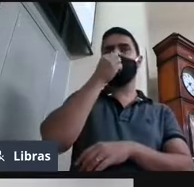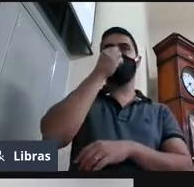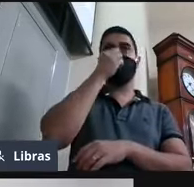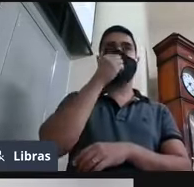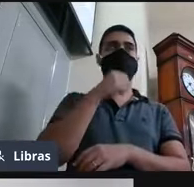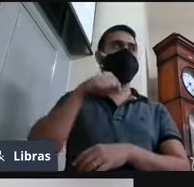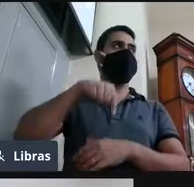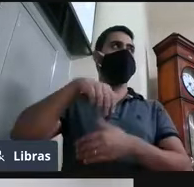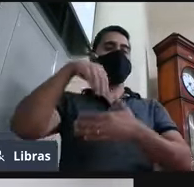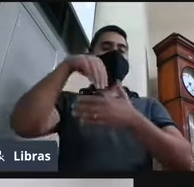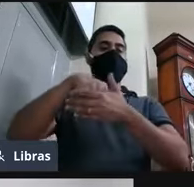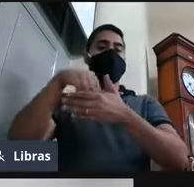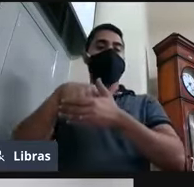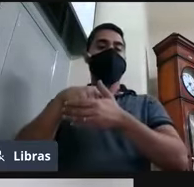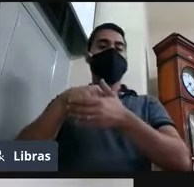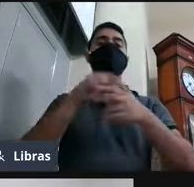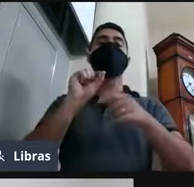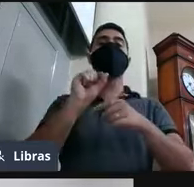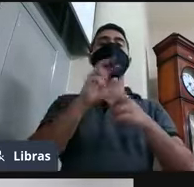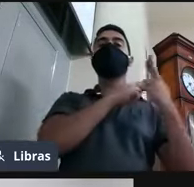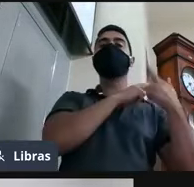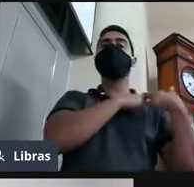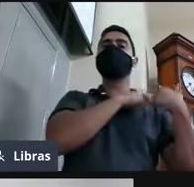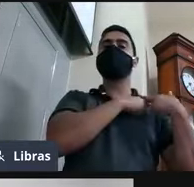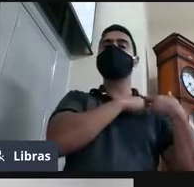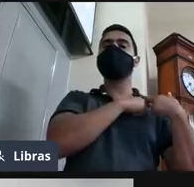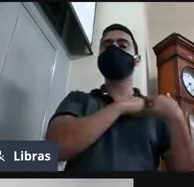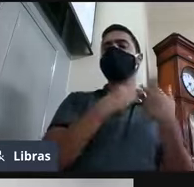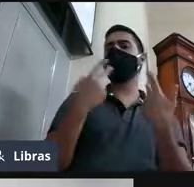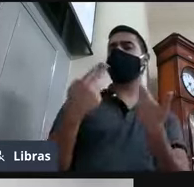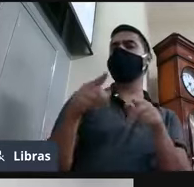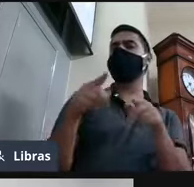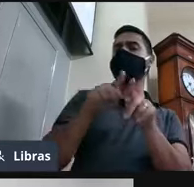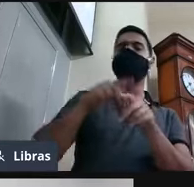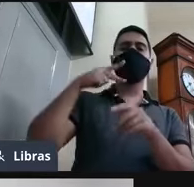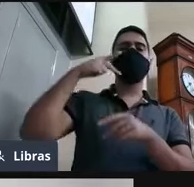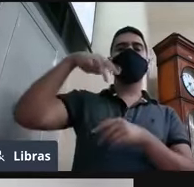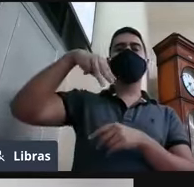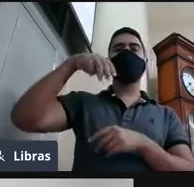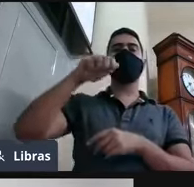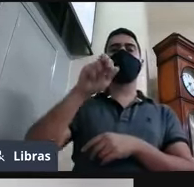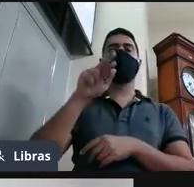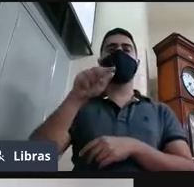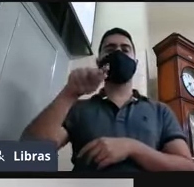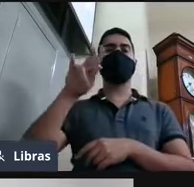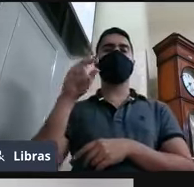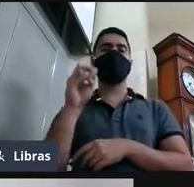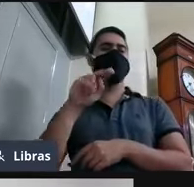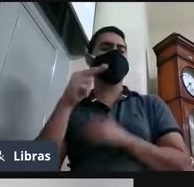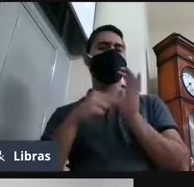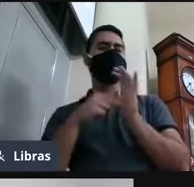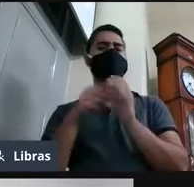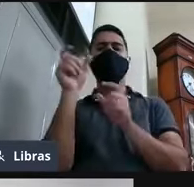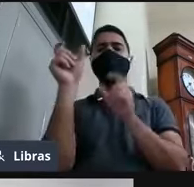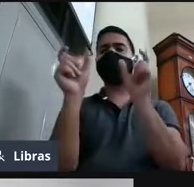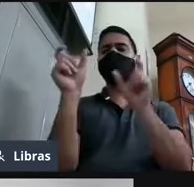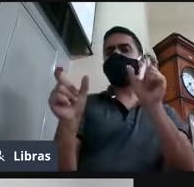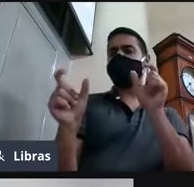Isso aqui é um voto de responsabilidade. Assim como o Marquinho falou. Todas as palavras do vereador Marquinho